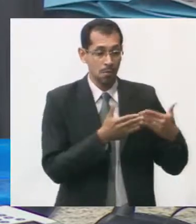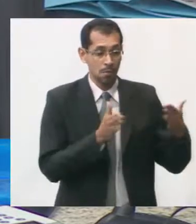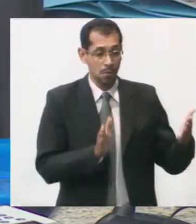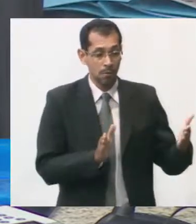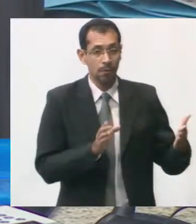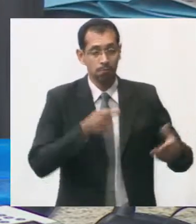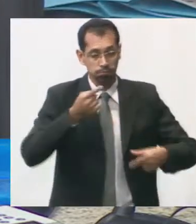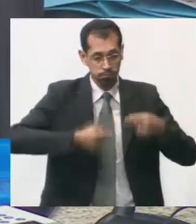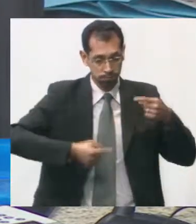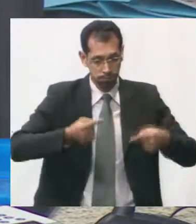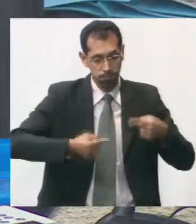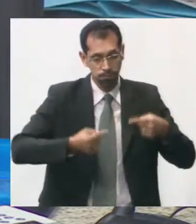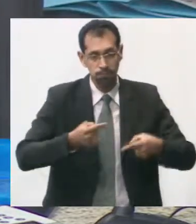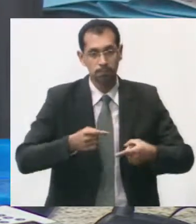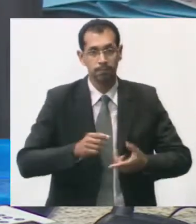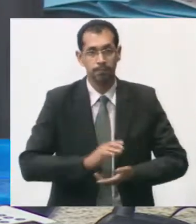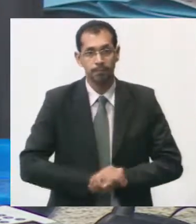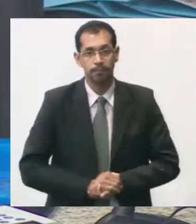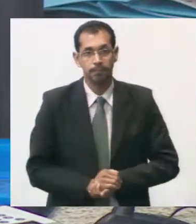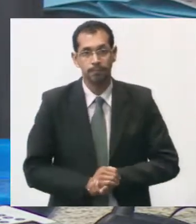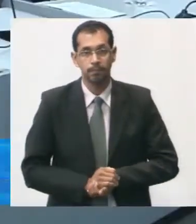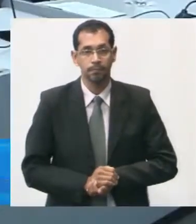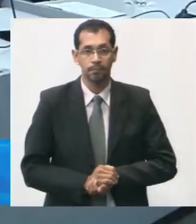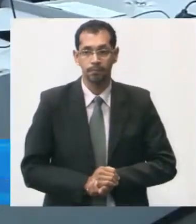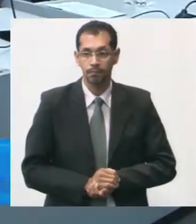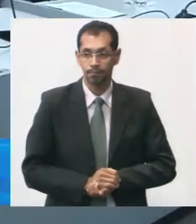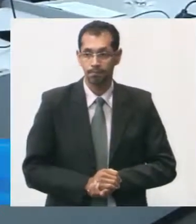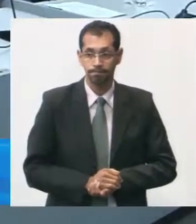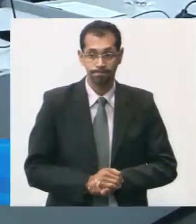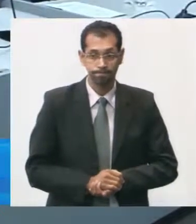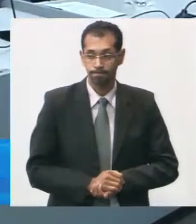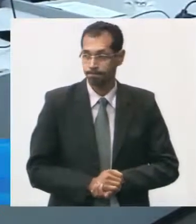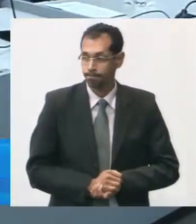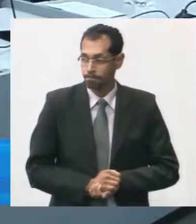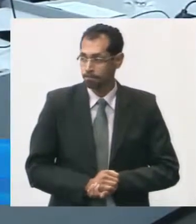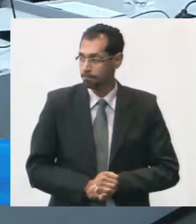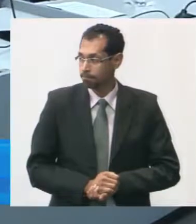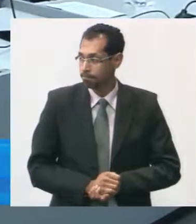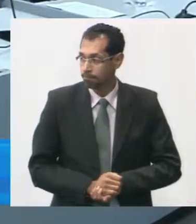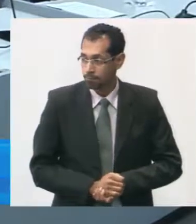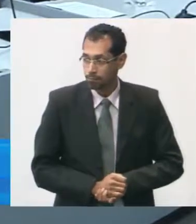discussão. Senhor presidente, na verdade aqui o item 1